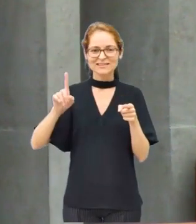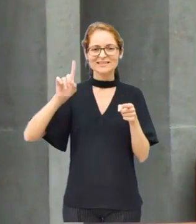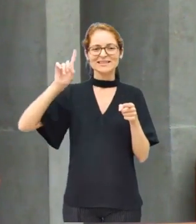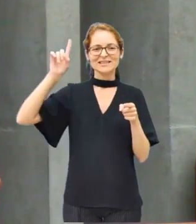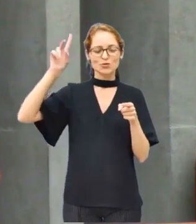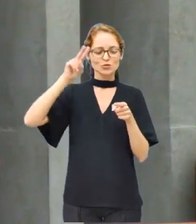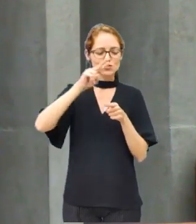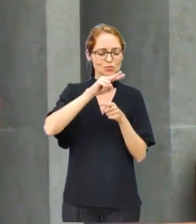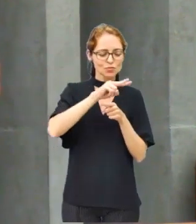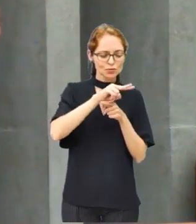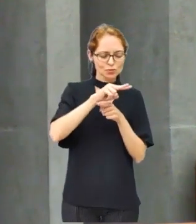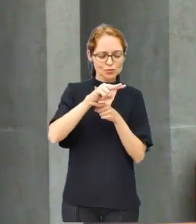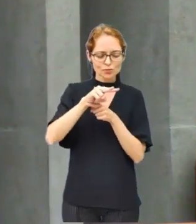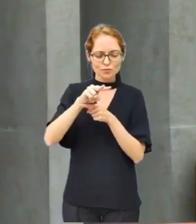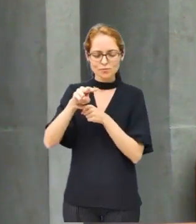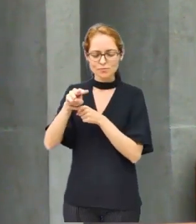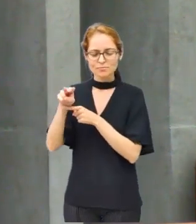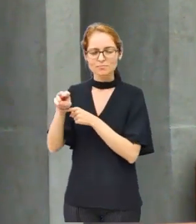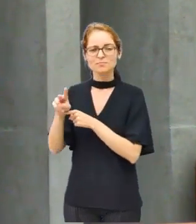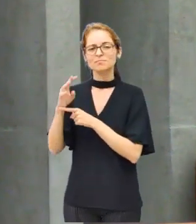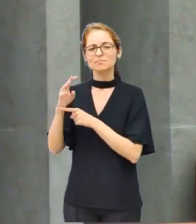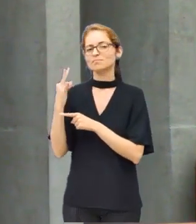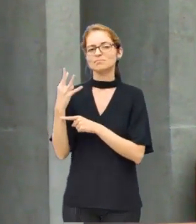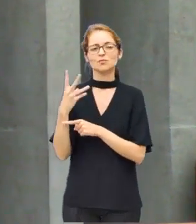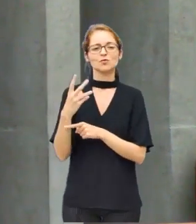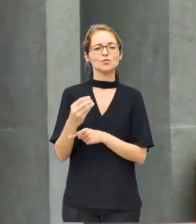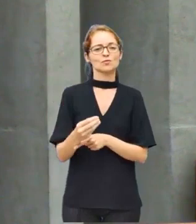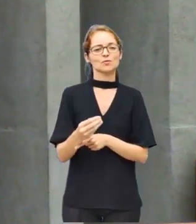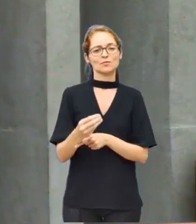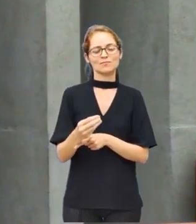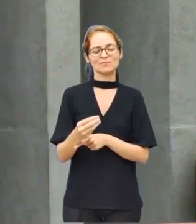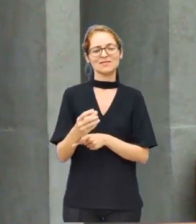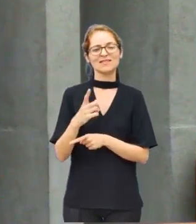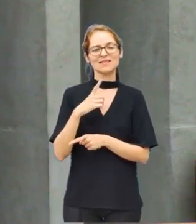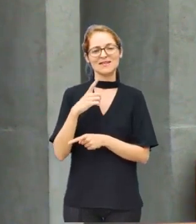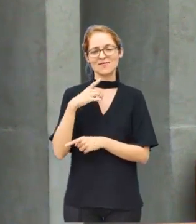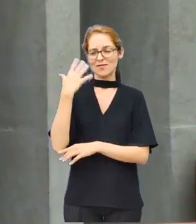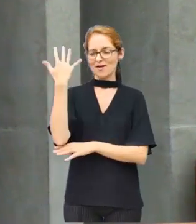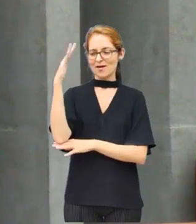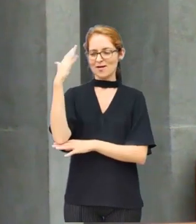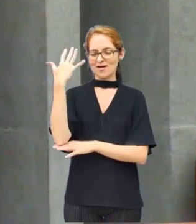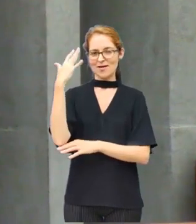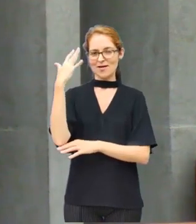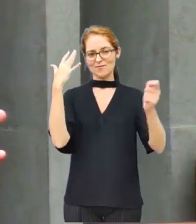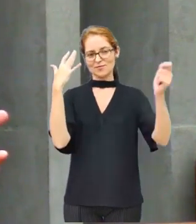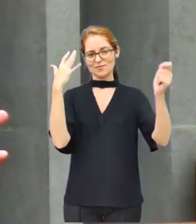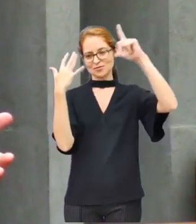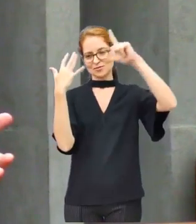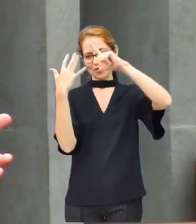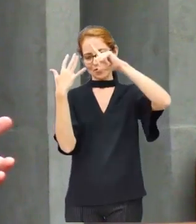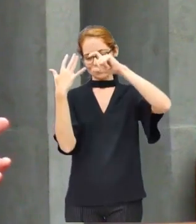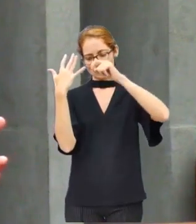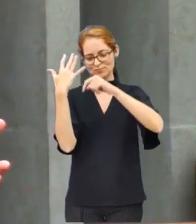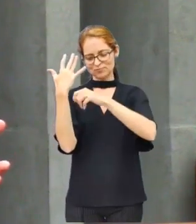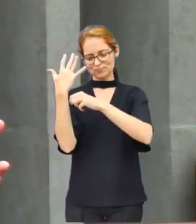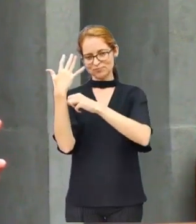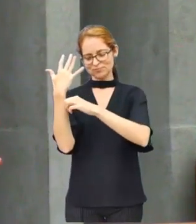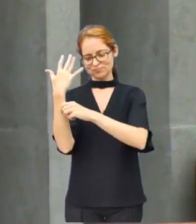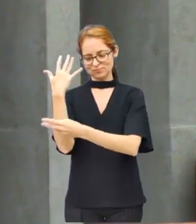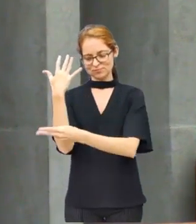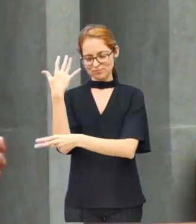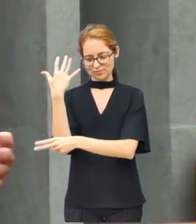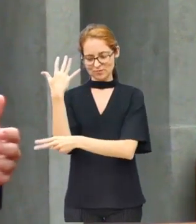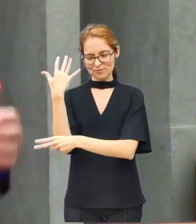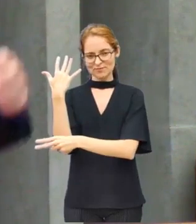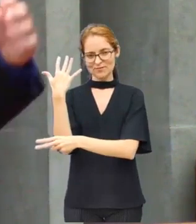mas produzindo uma árvore para produzir, para fazer sombra para o profeta, enviando um verme para destruir.